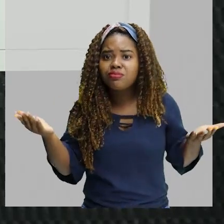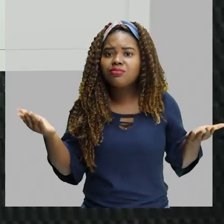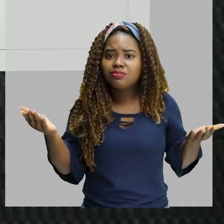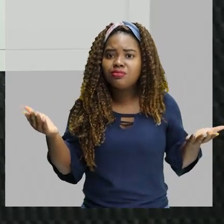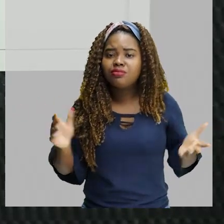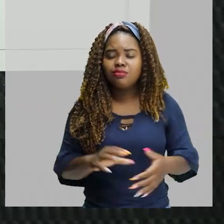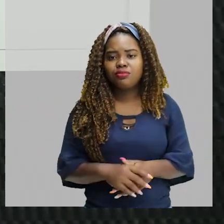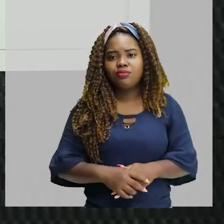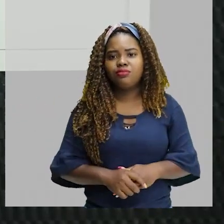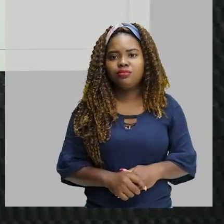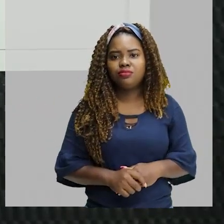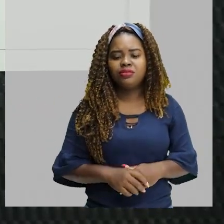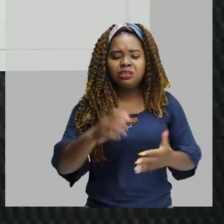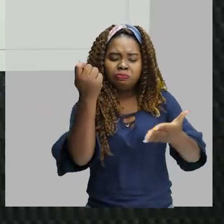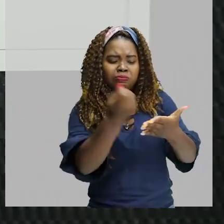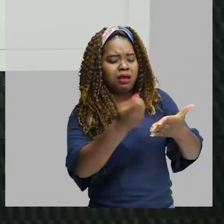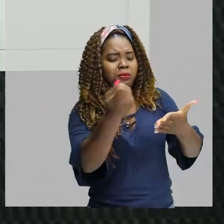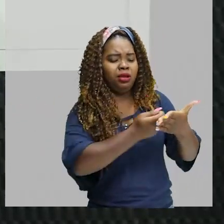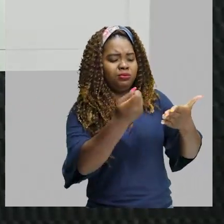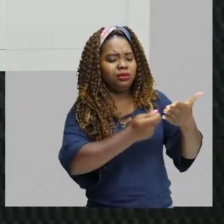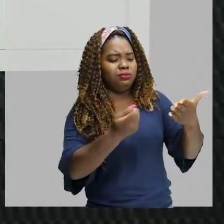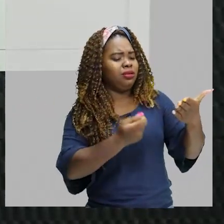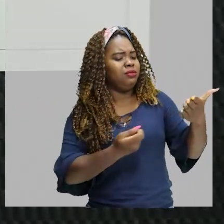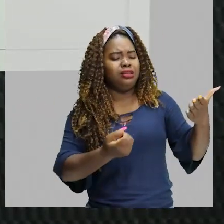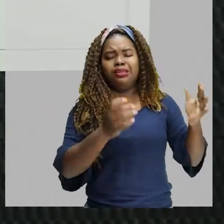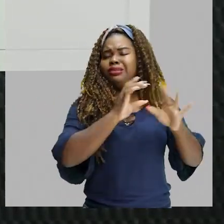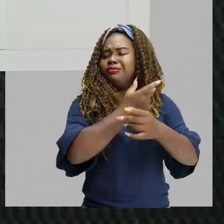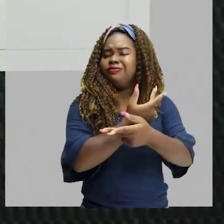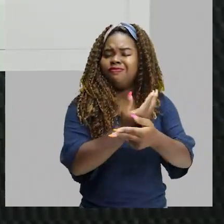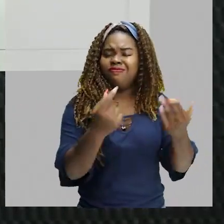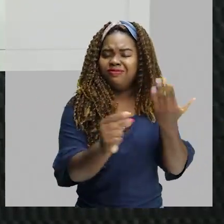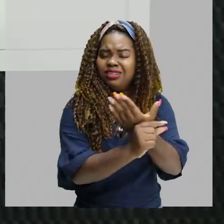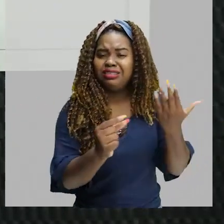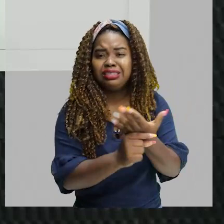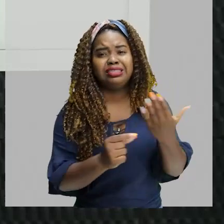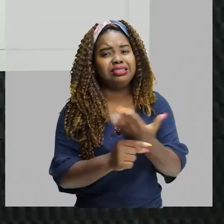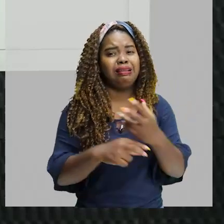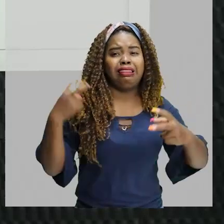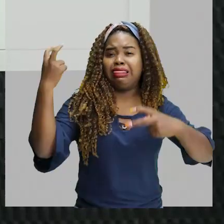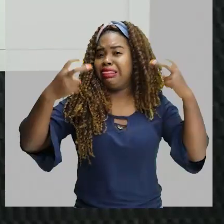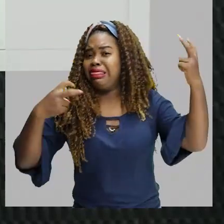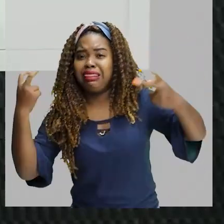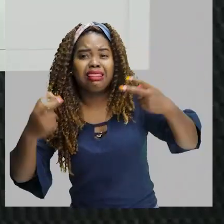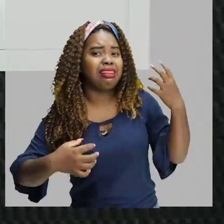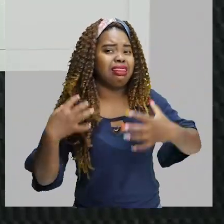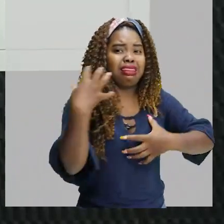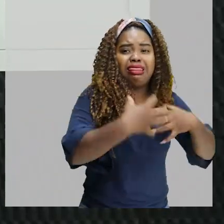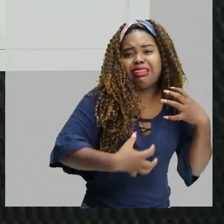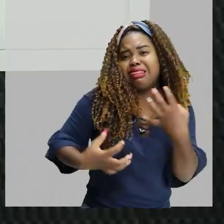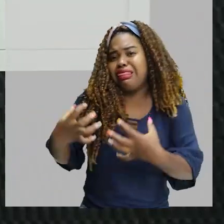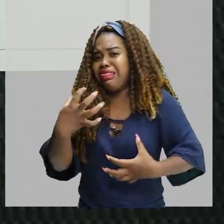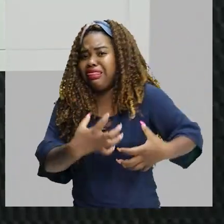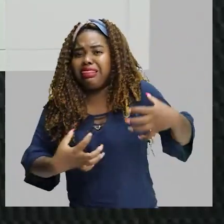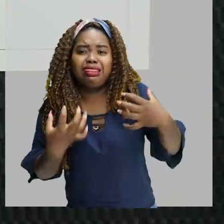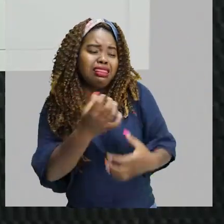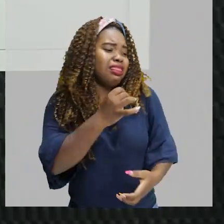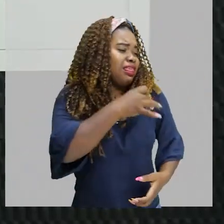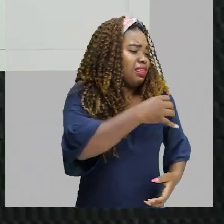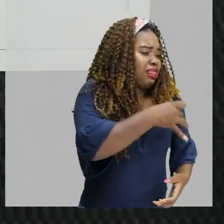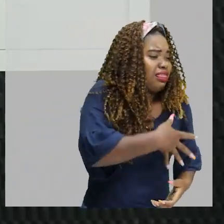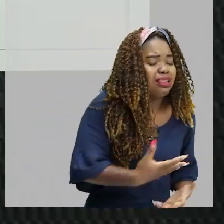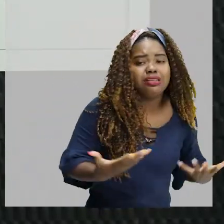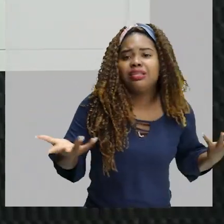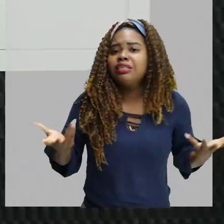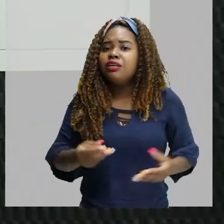aí ele vai, claro, escrever muito sobre isso, em várias, ao desespero humano, tremor e temor, várias